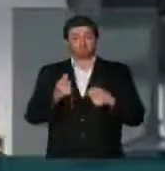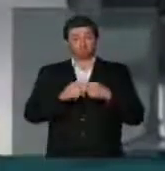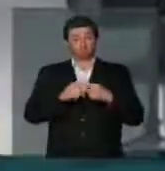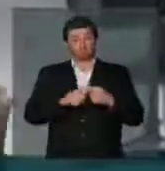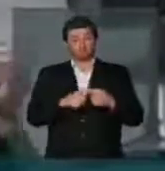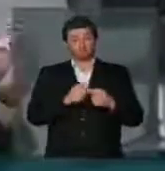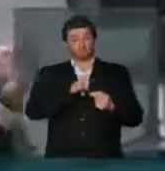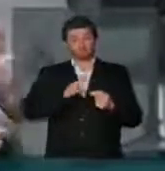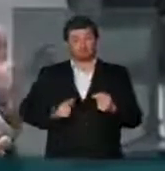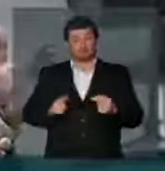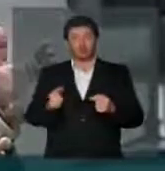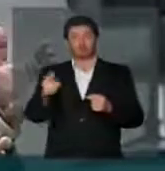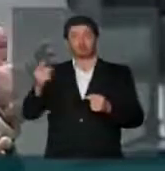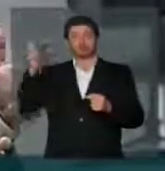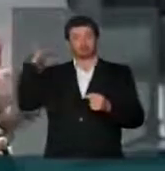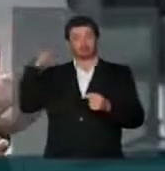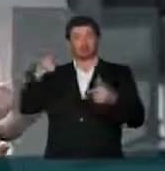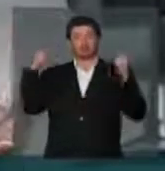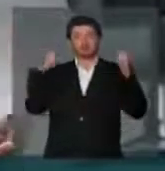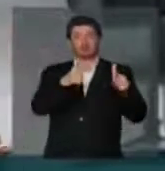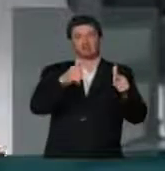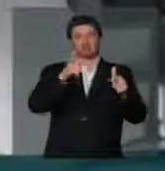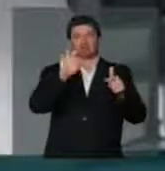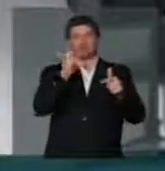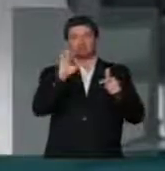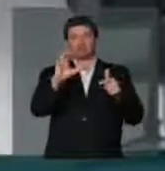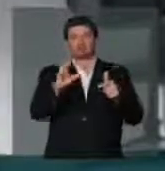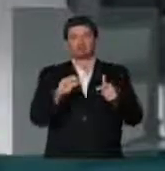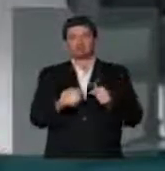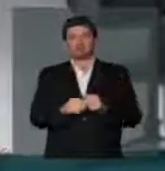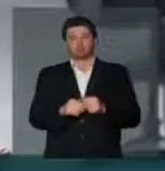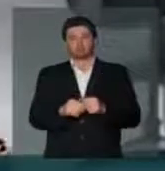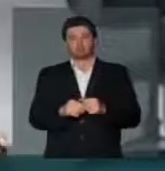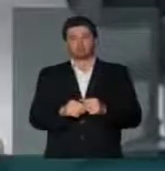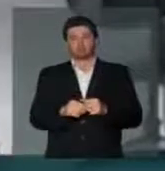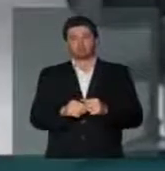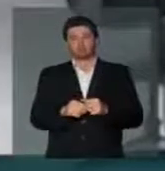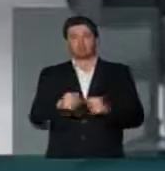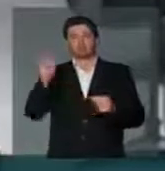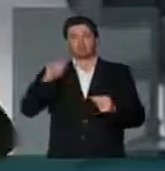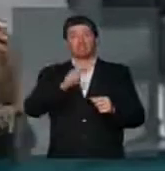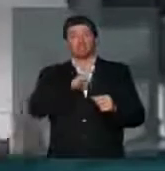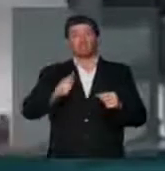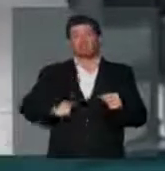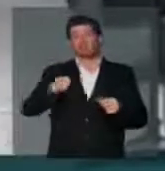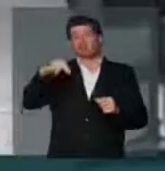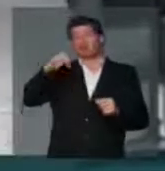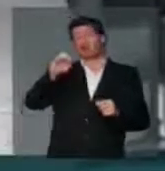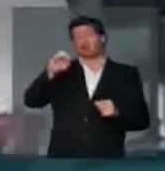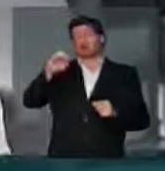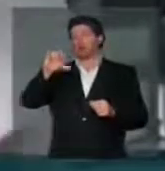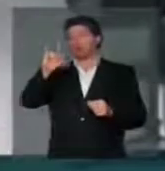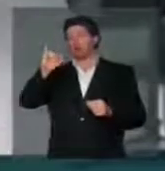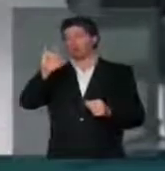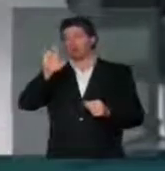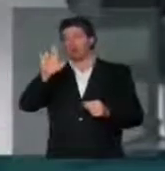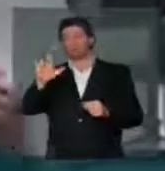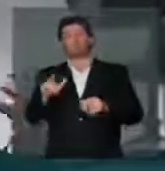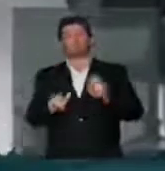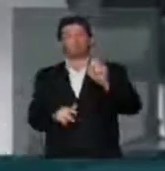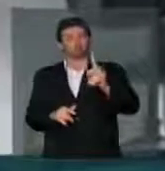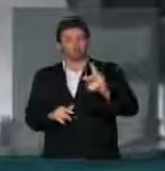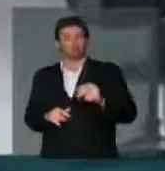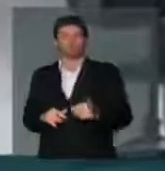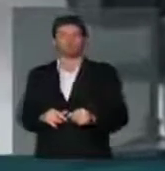atual condenava o presidente Fernando Henrique, chamando de governo neoliberal. Pois bem, o